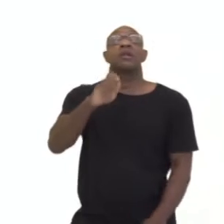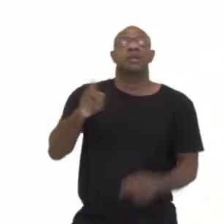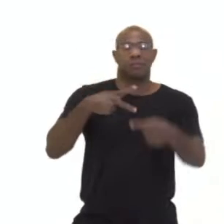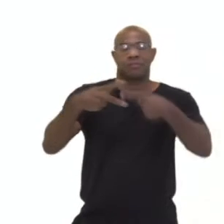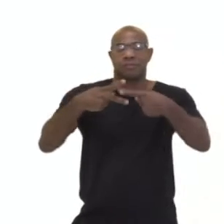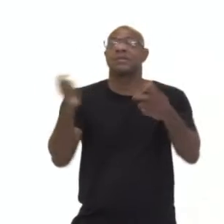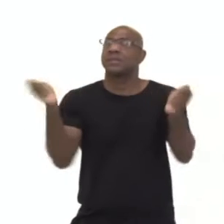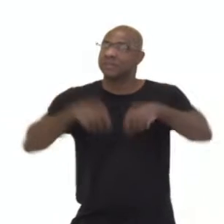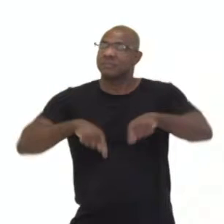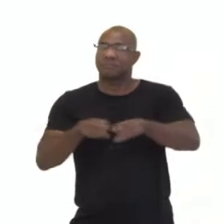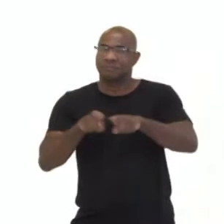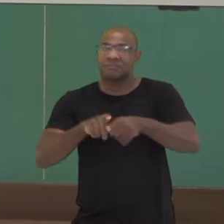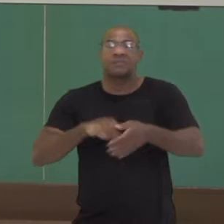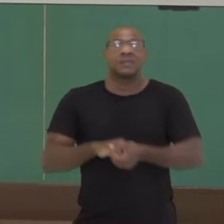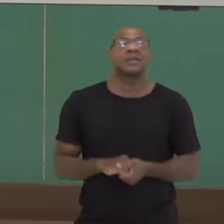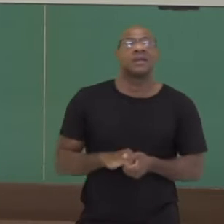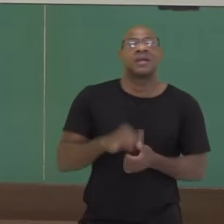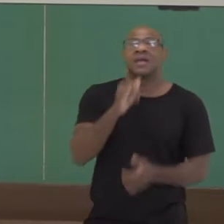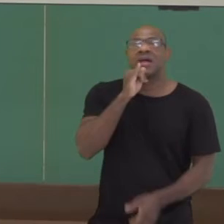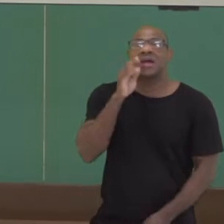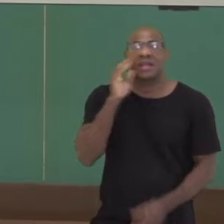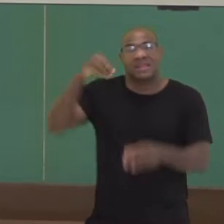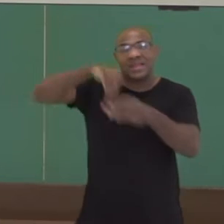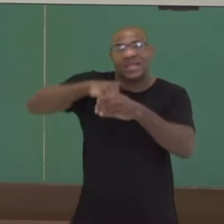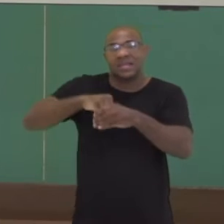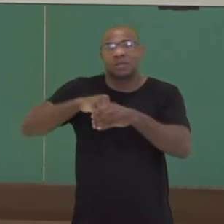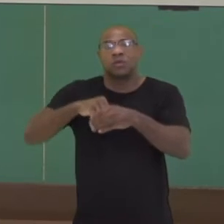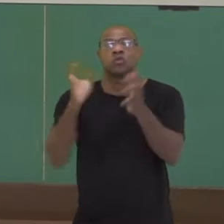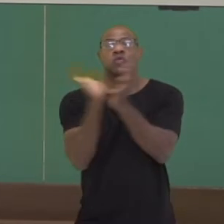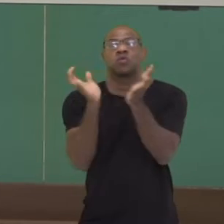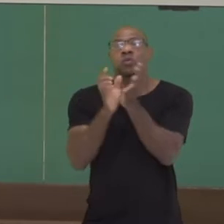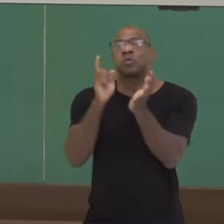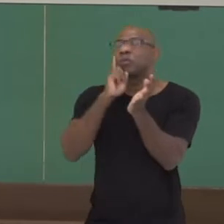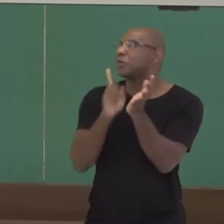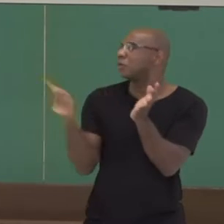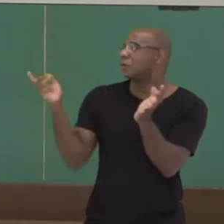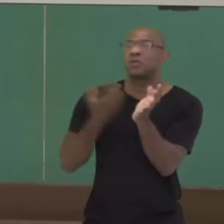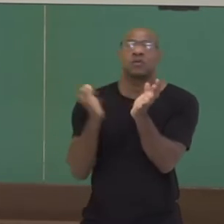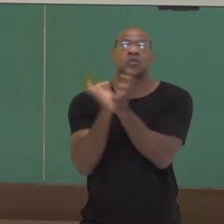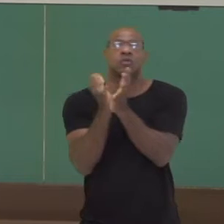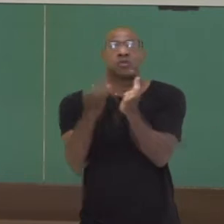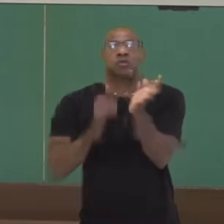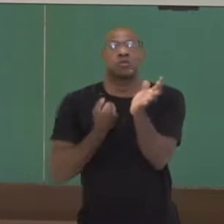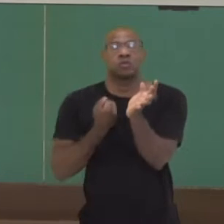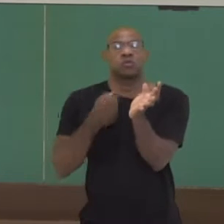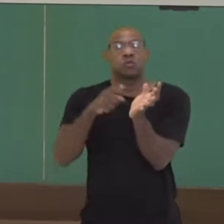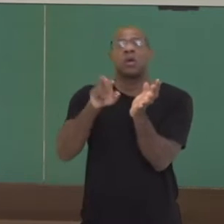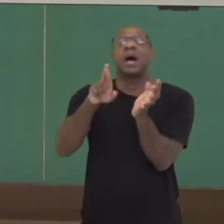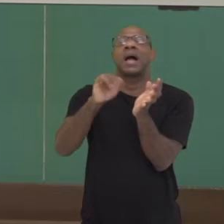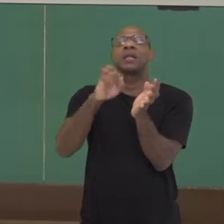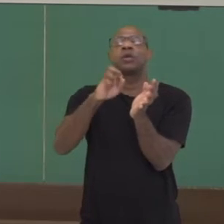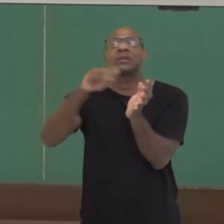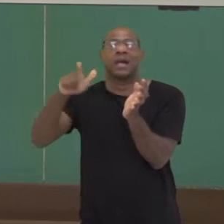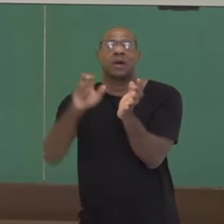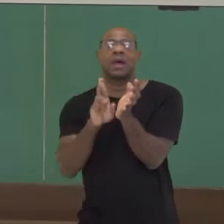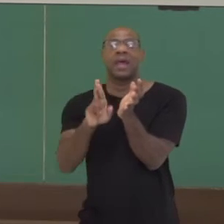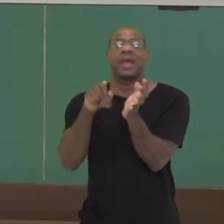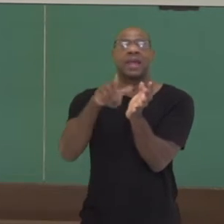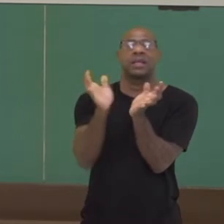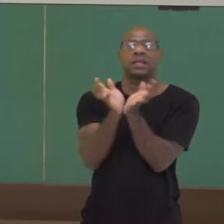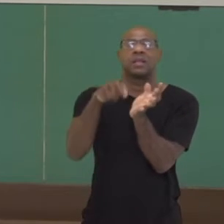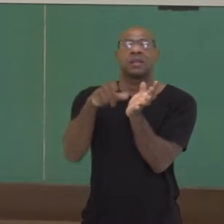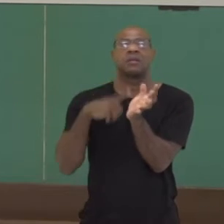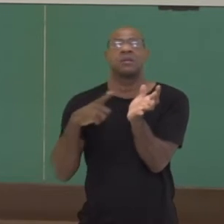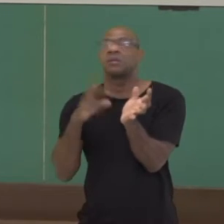inteiro também é racional. Veja que dentro do conjunto dos números racionais, que é o que a gente está vendo